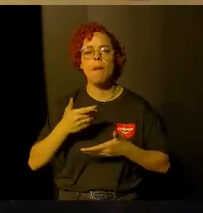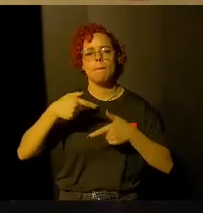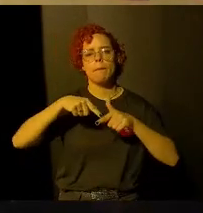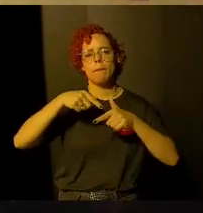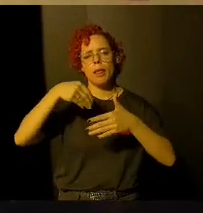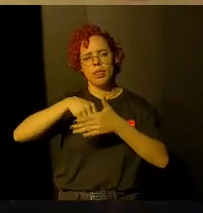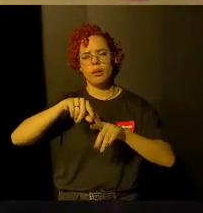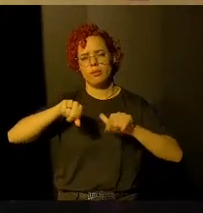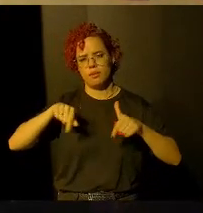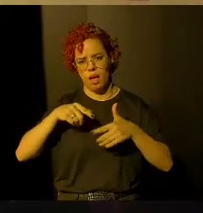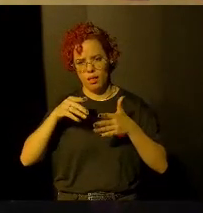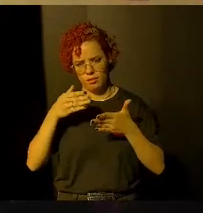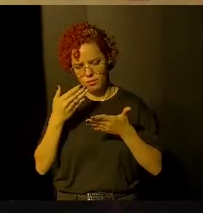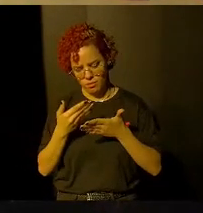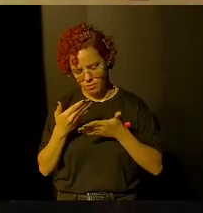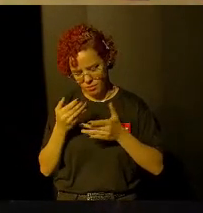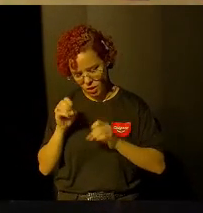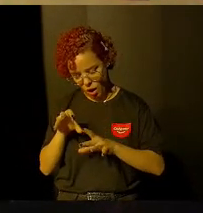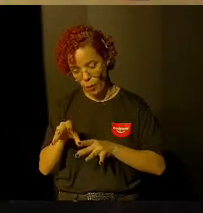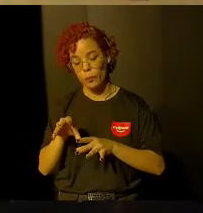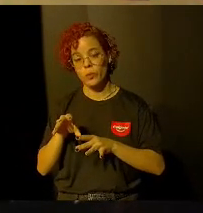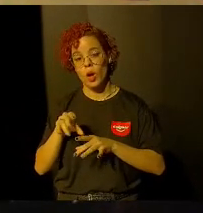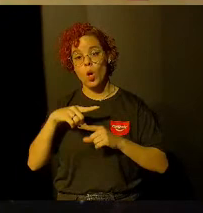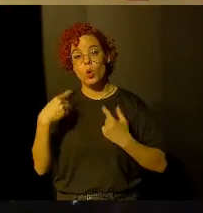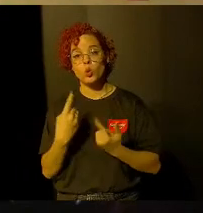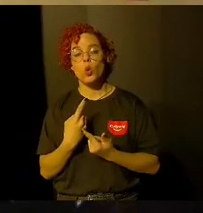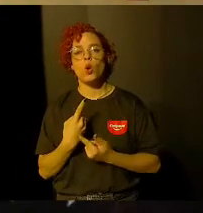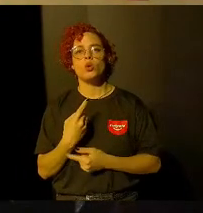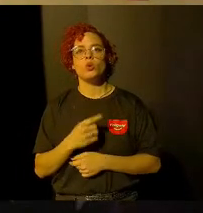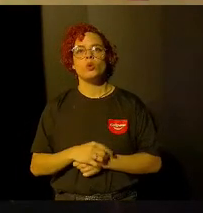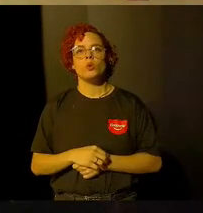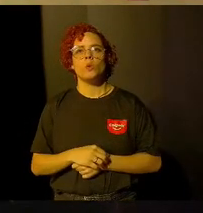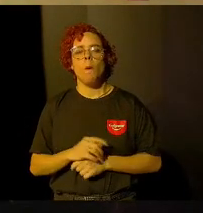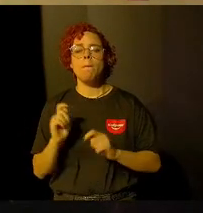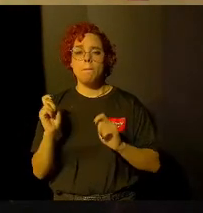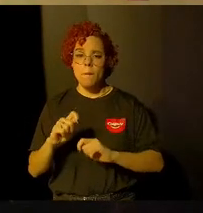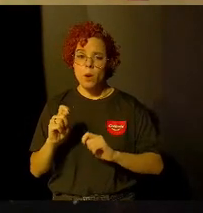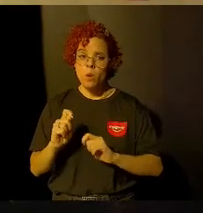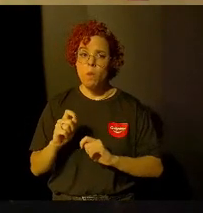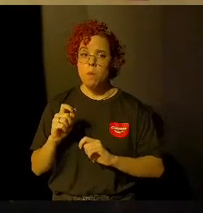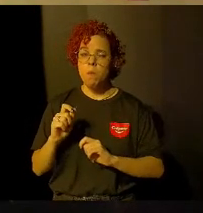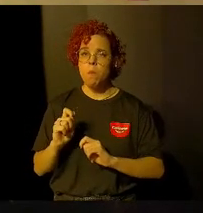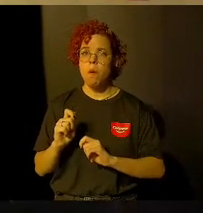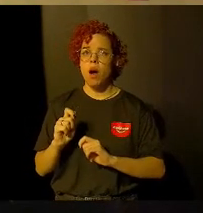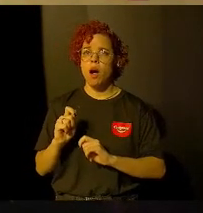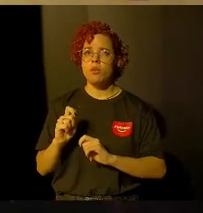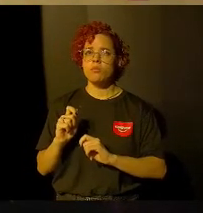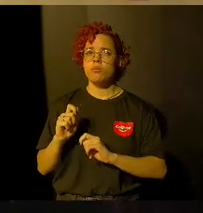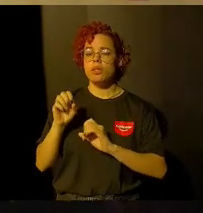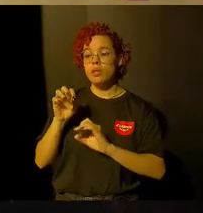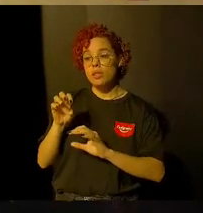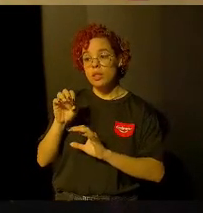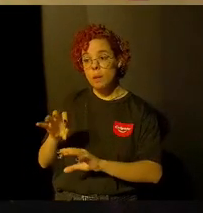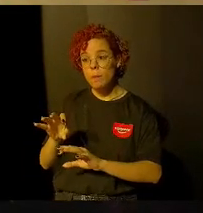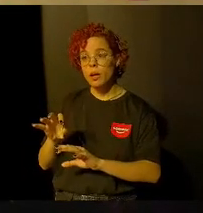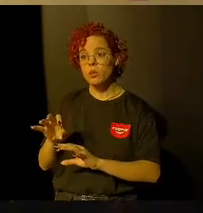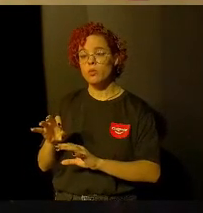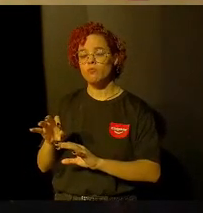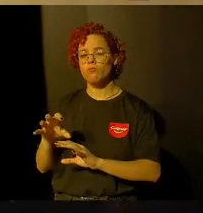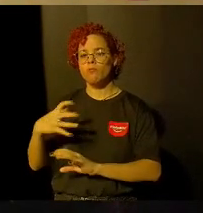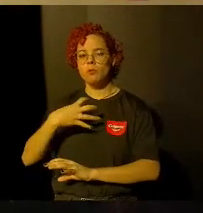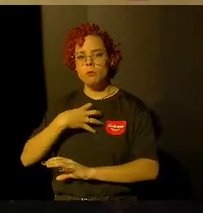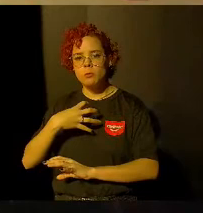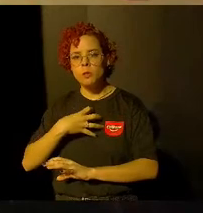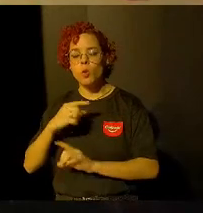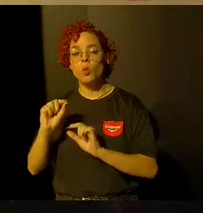porque a gente vai ter muito mais possibilidade de uma aprendizagem significativa se a gente partir desse